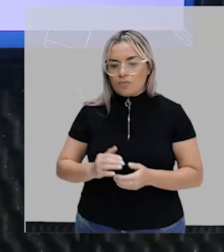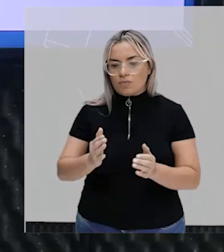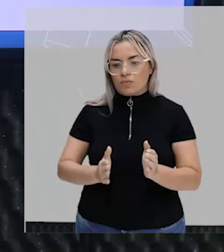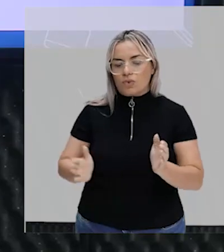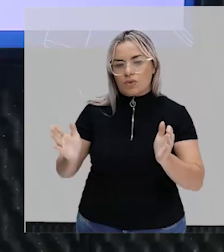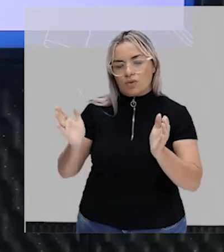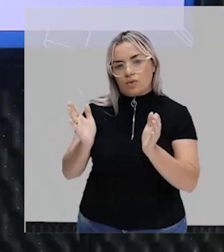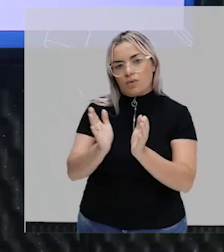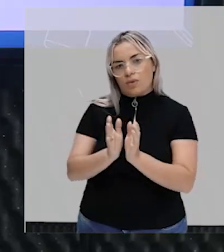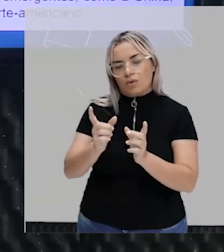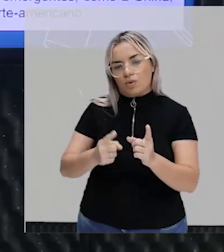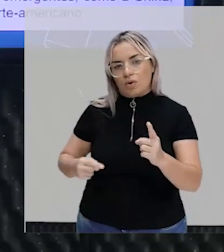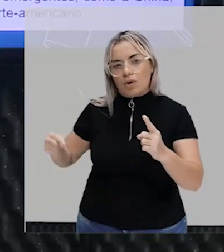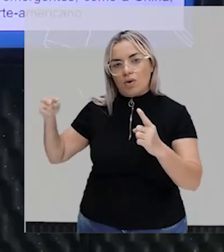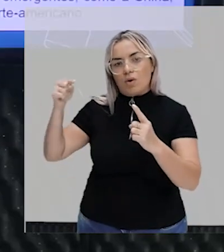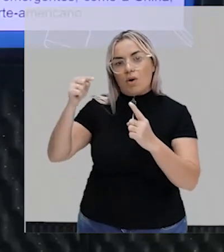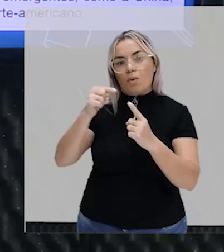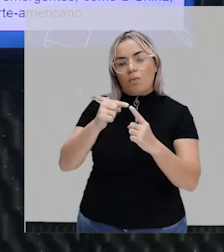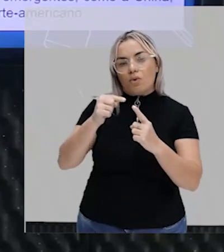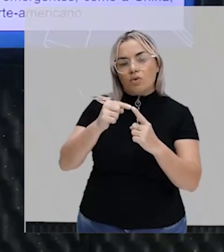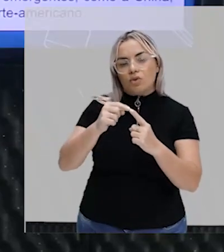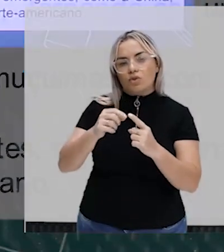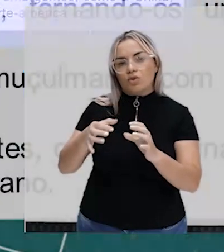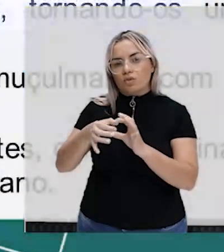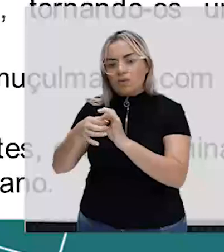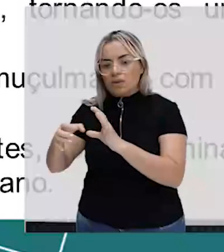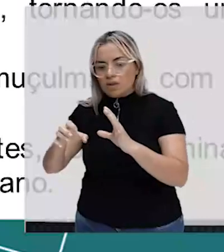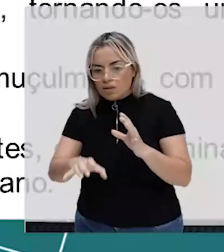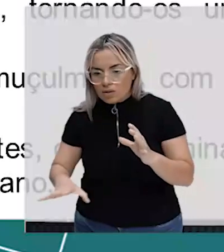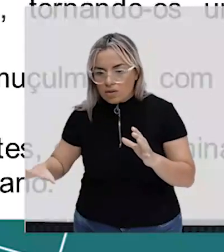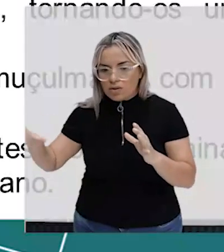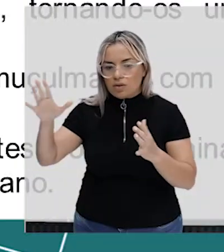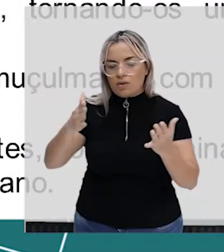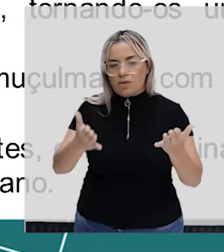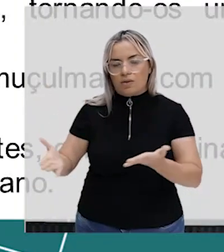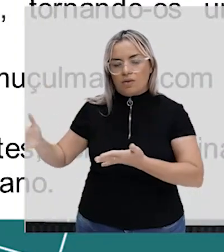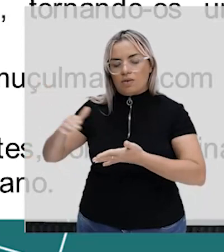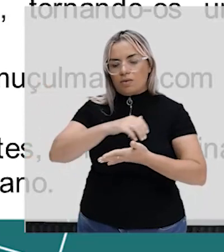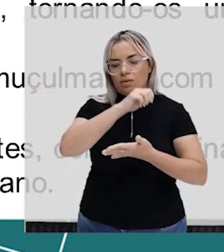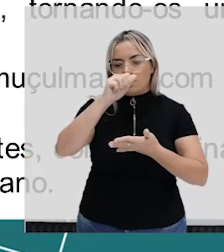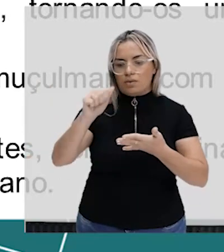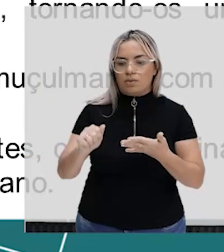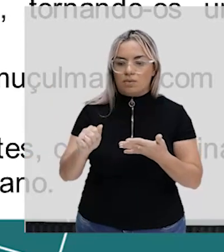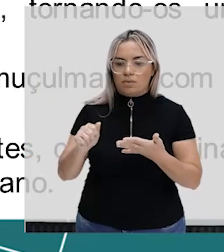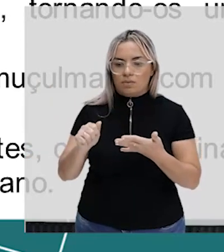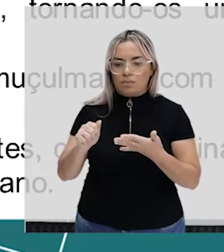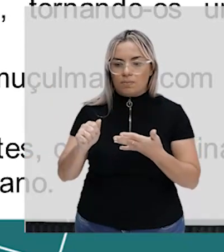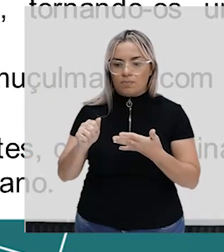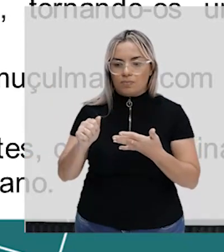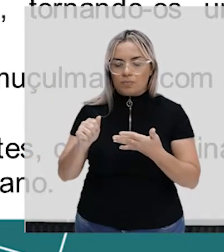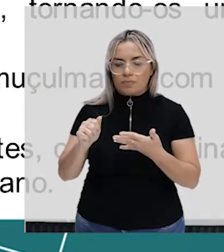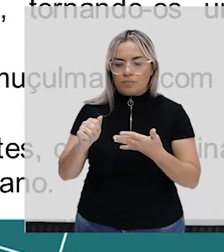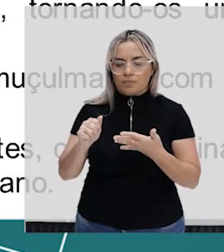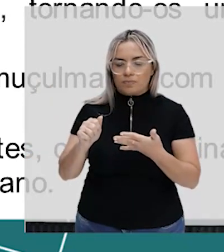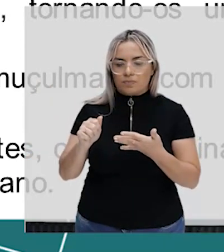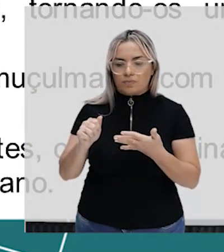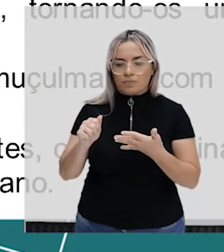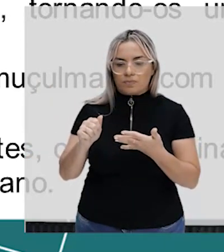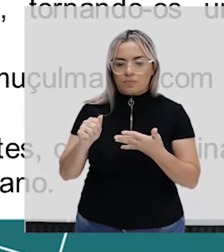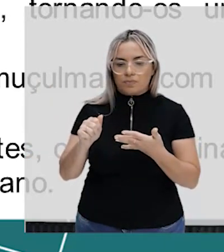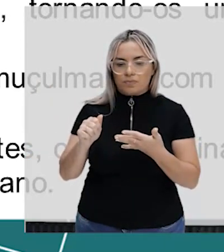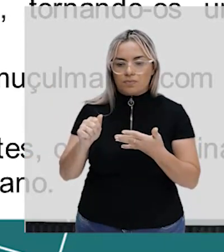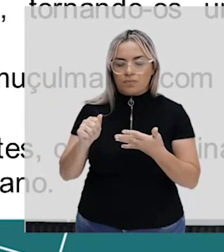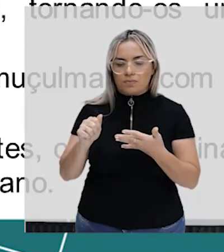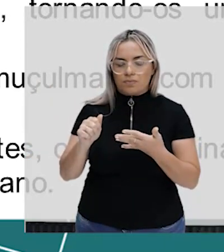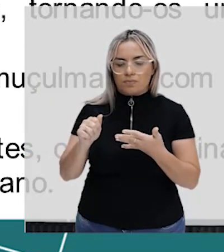quê? Qual é o objetivo aí da União Europeia? Letra A União Europeia visa estabelecer critérios para a redução de imigração e manter a